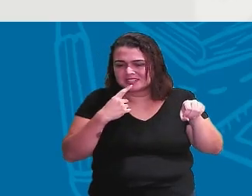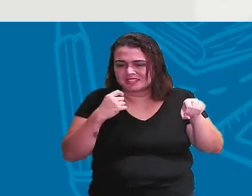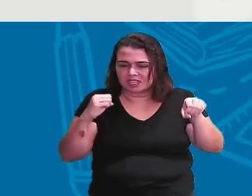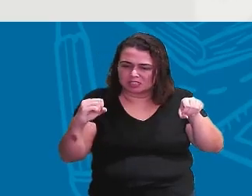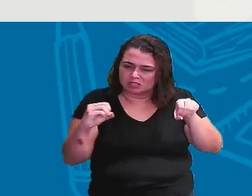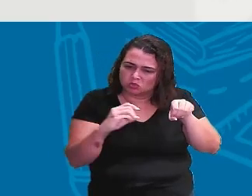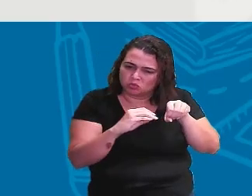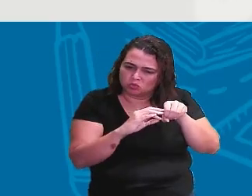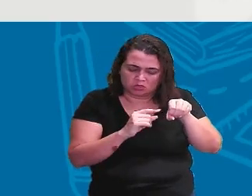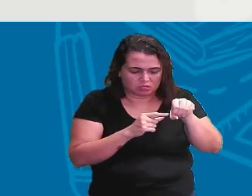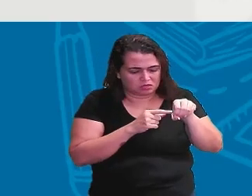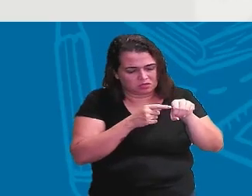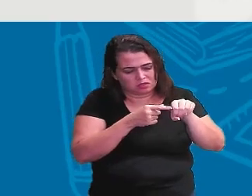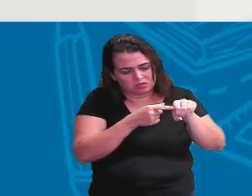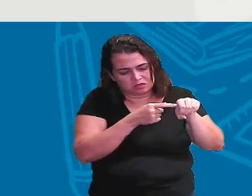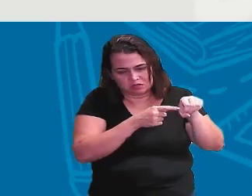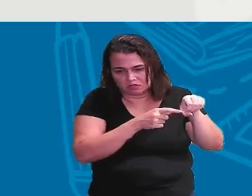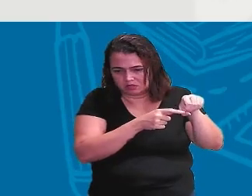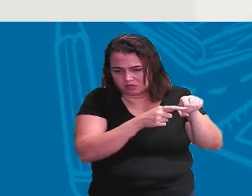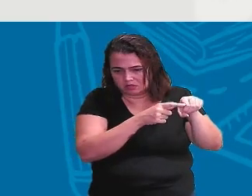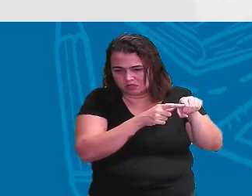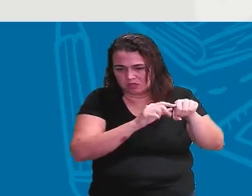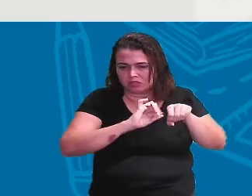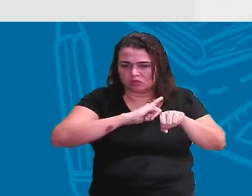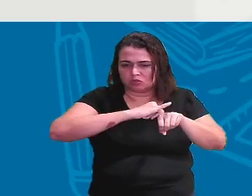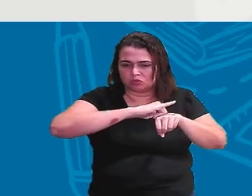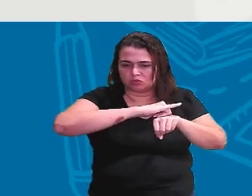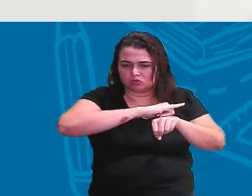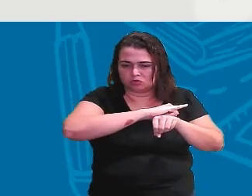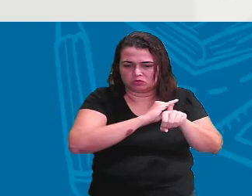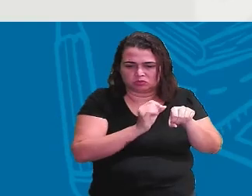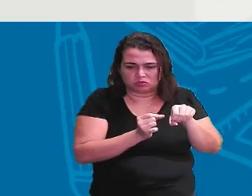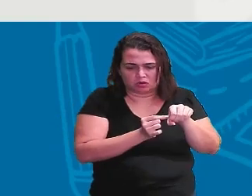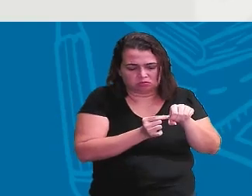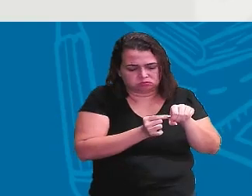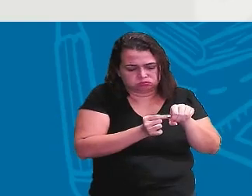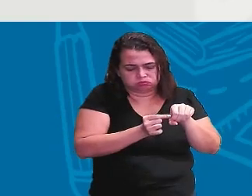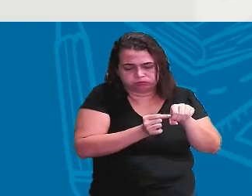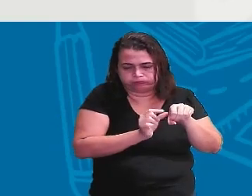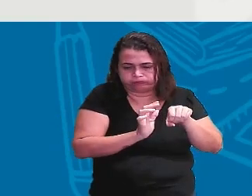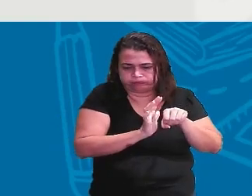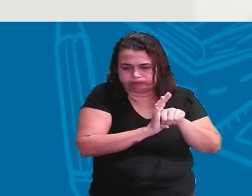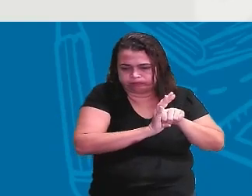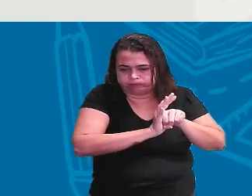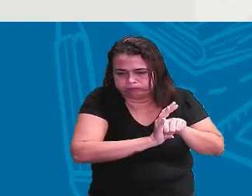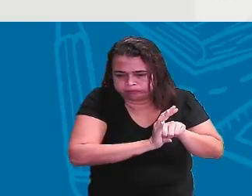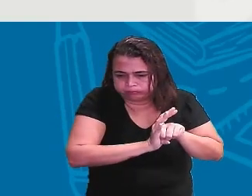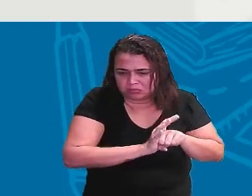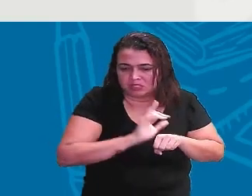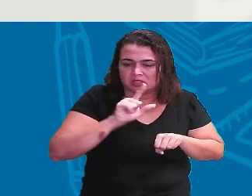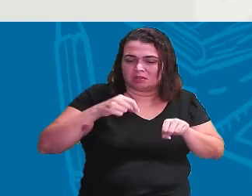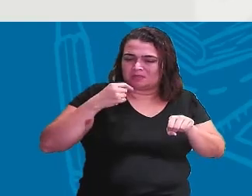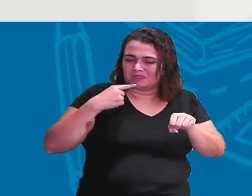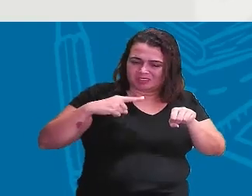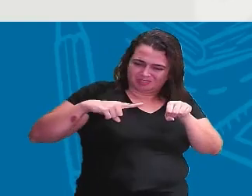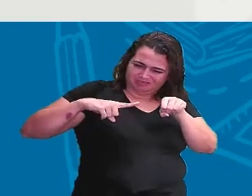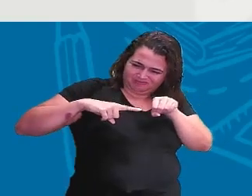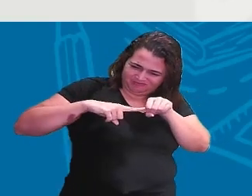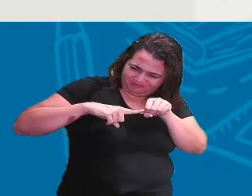e o sangue não vai conseguir circular corretamente, tá certo? E isso pode provocar sérios